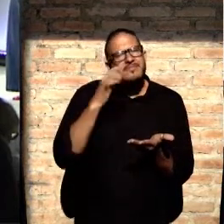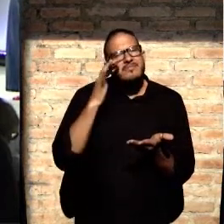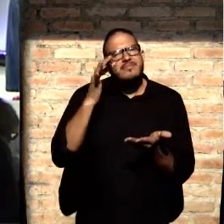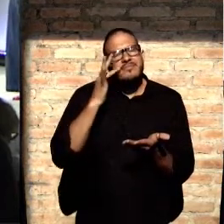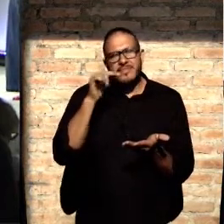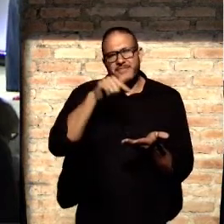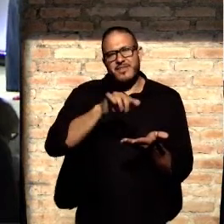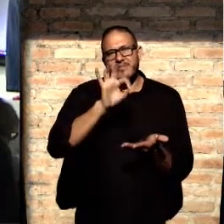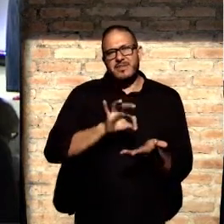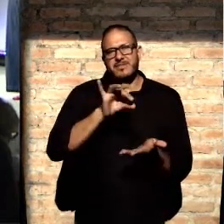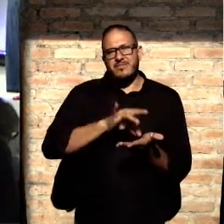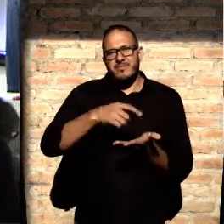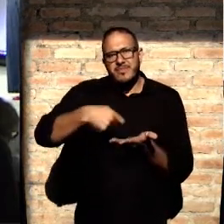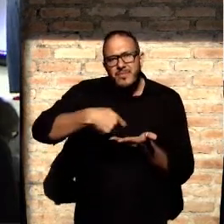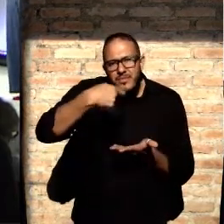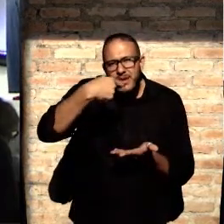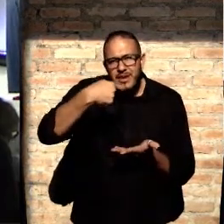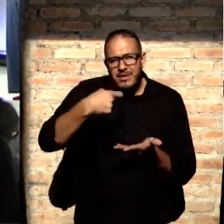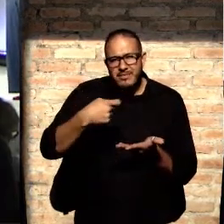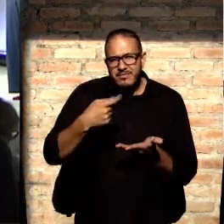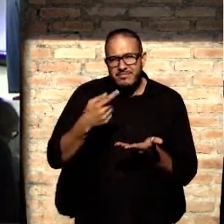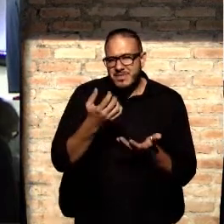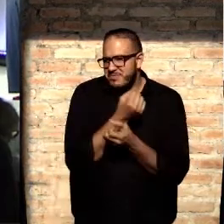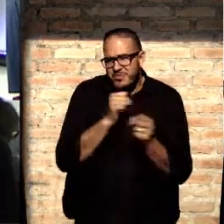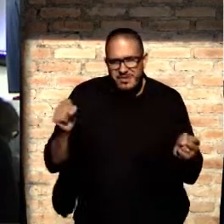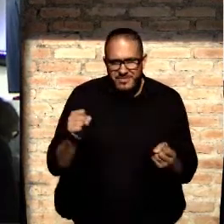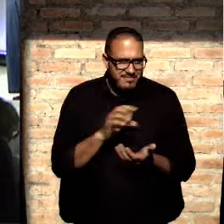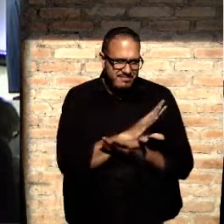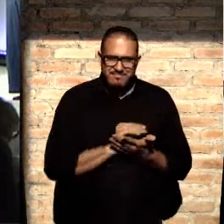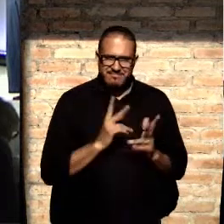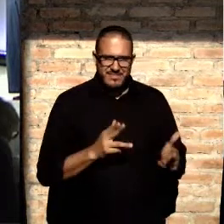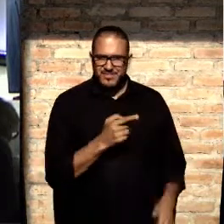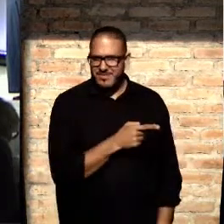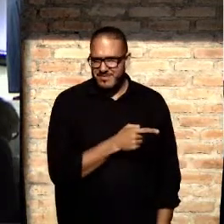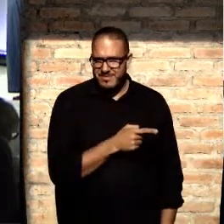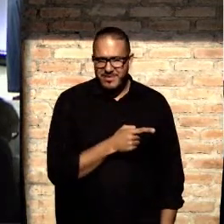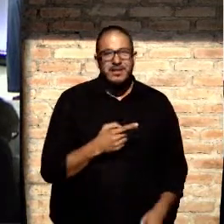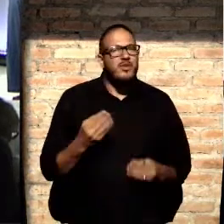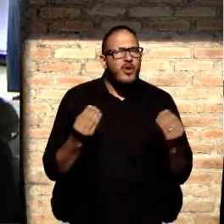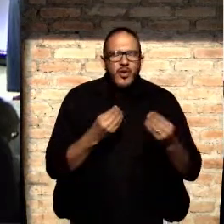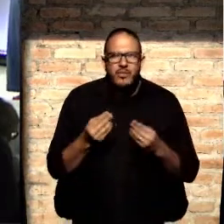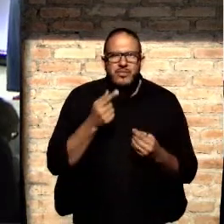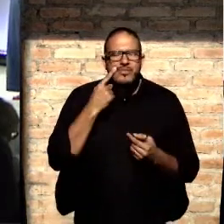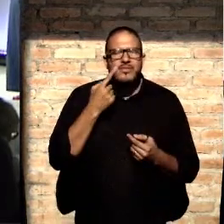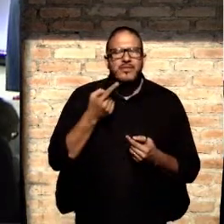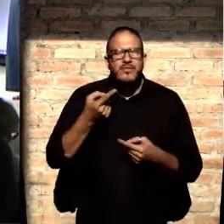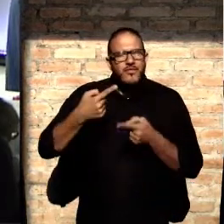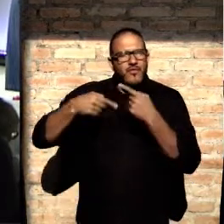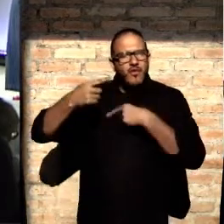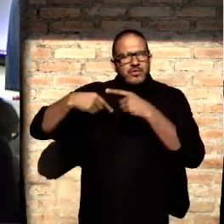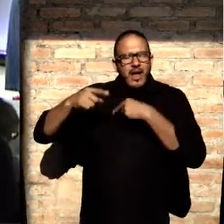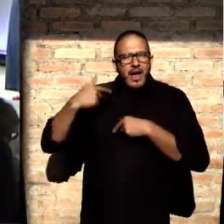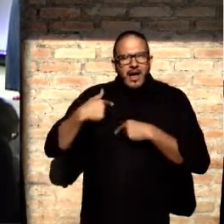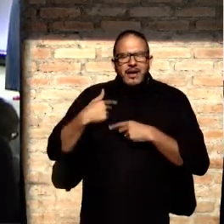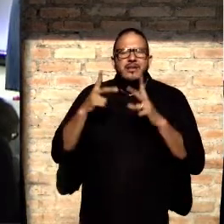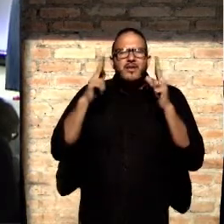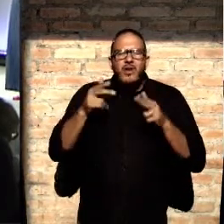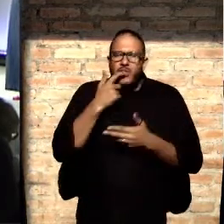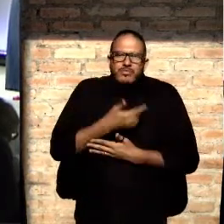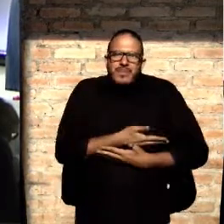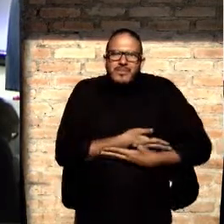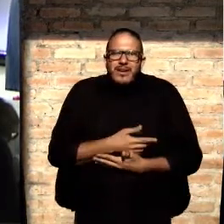colher praticamente impossível como retomar o estado de maravilha